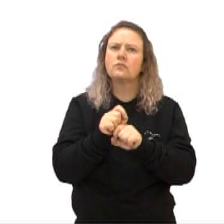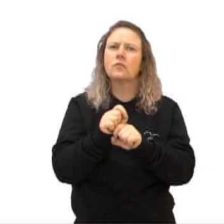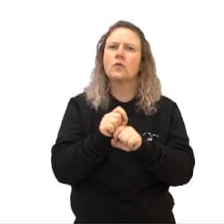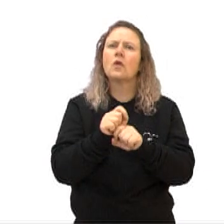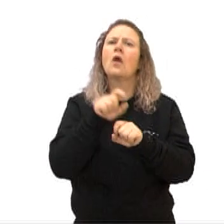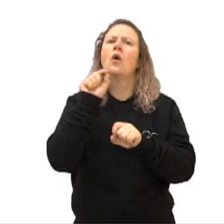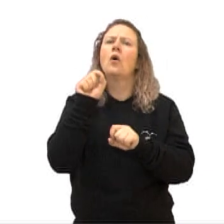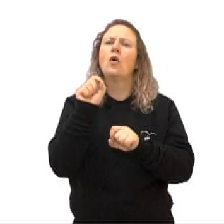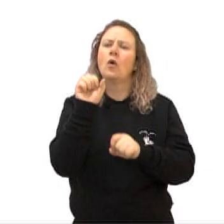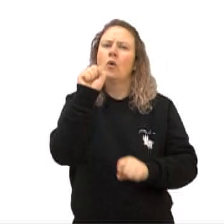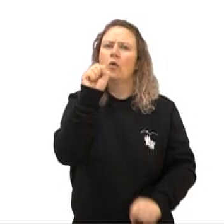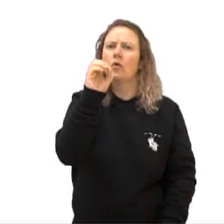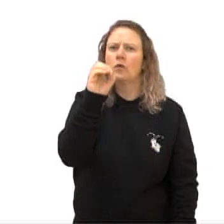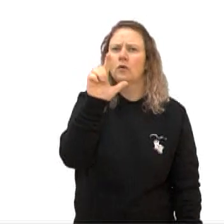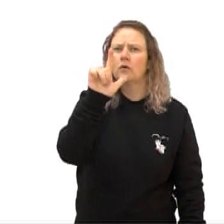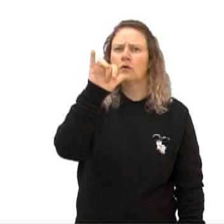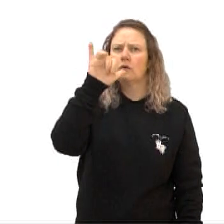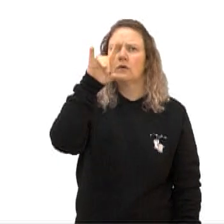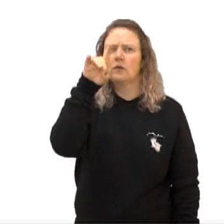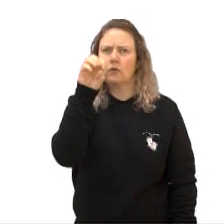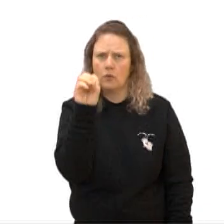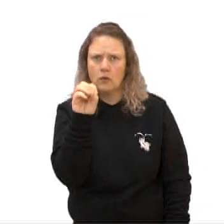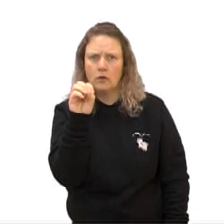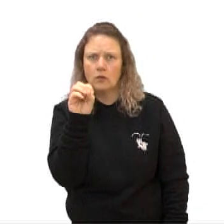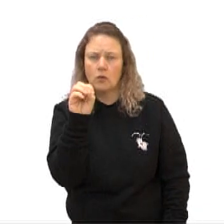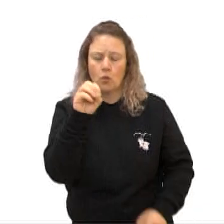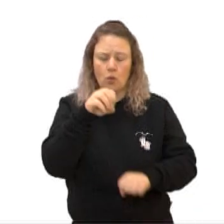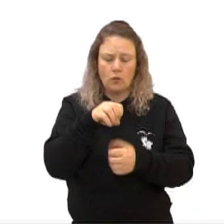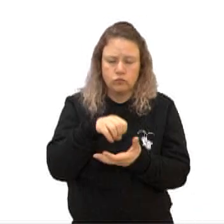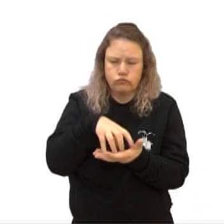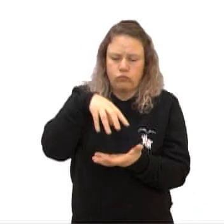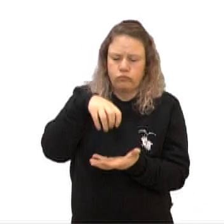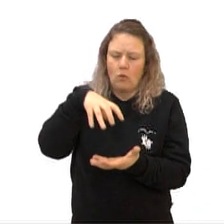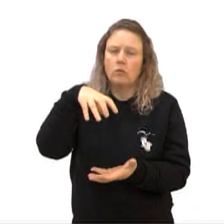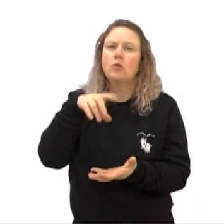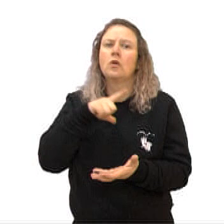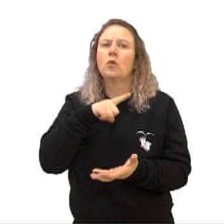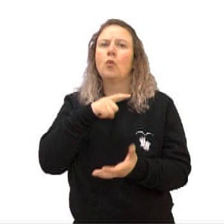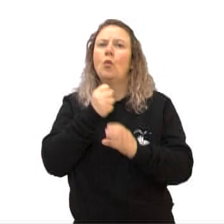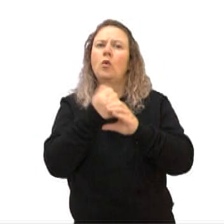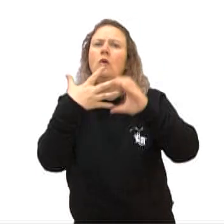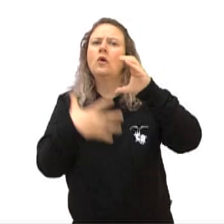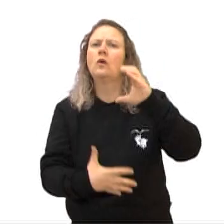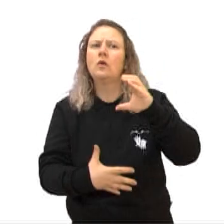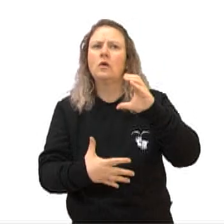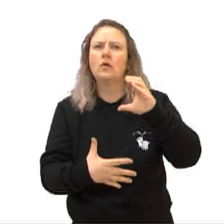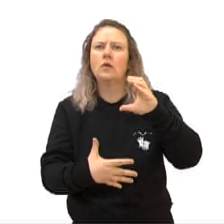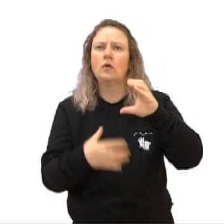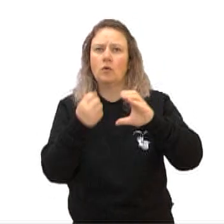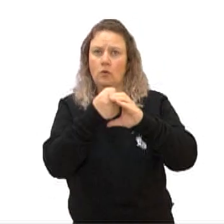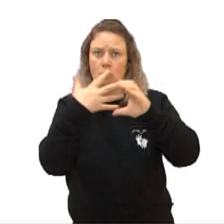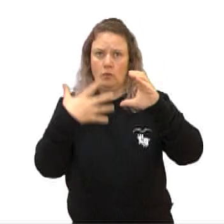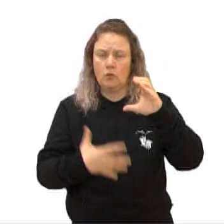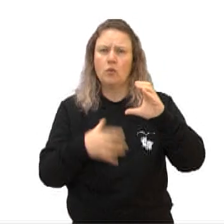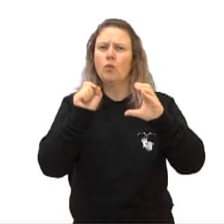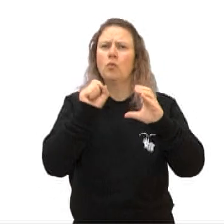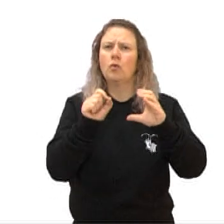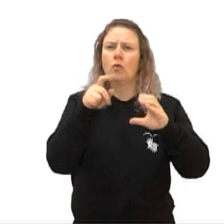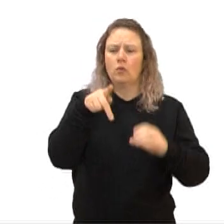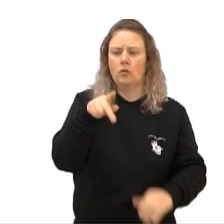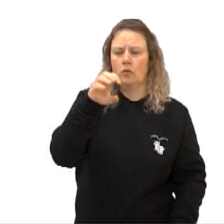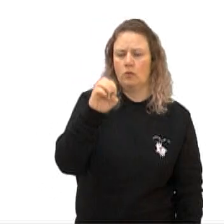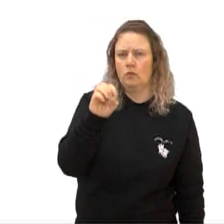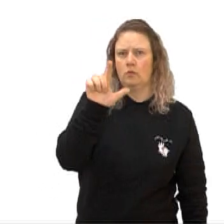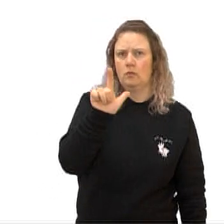que faz parte dos estudos da geometria espacial. É caracterizado por ser um polígono convexo, um poliedro convexo, professor.